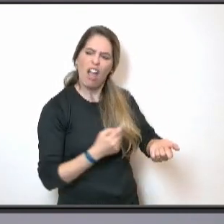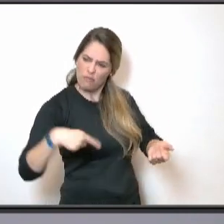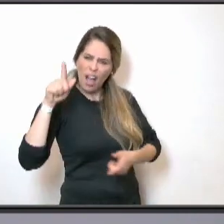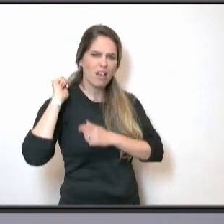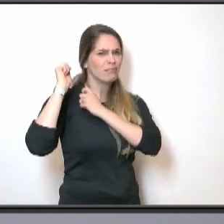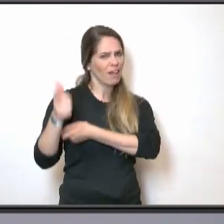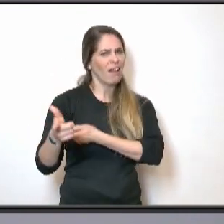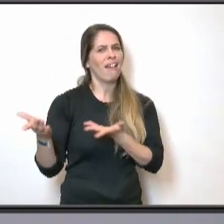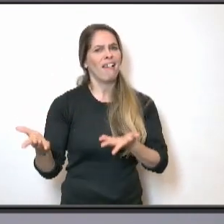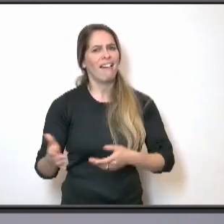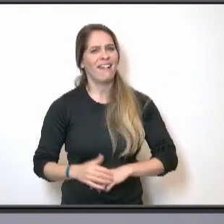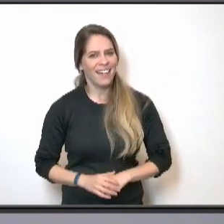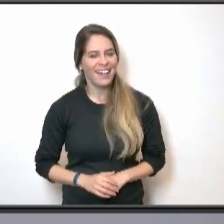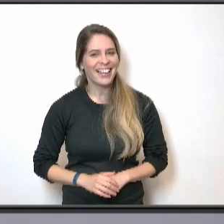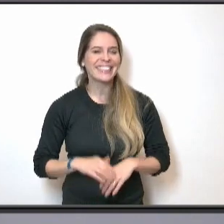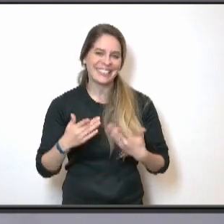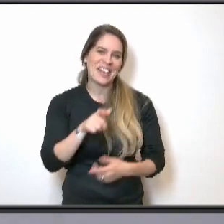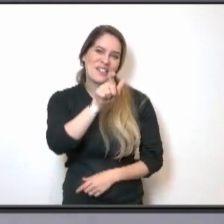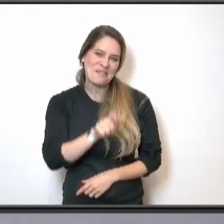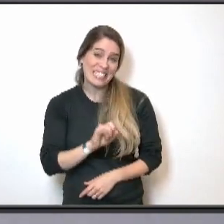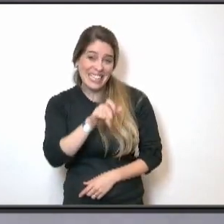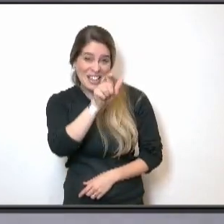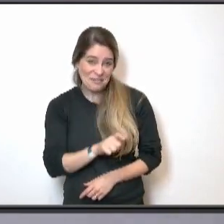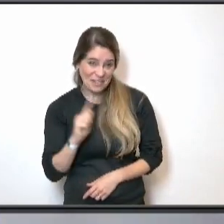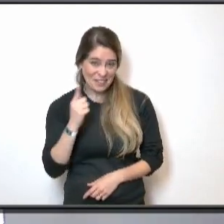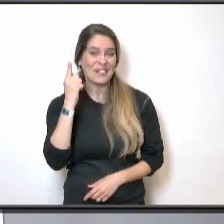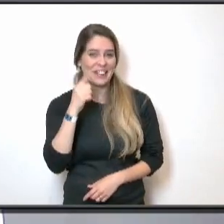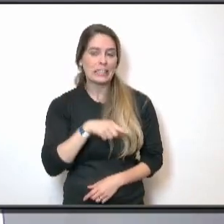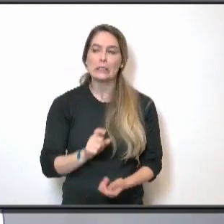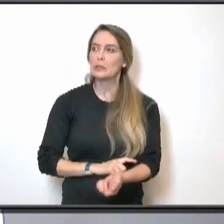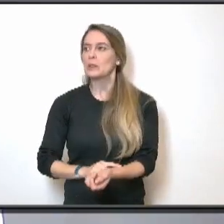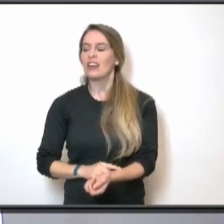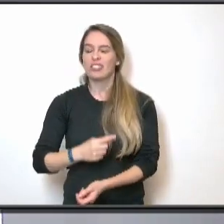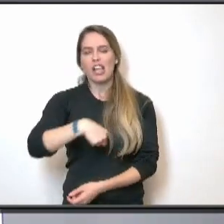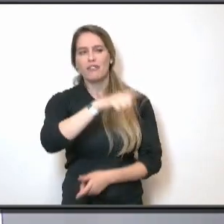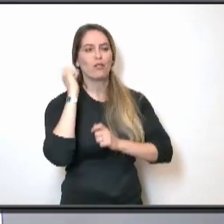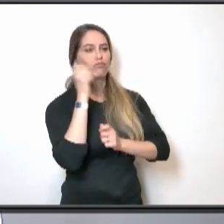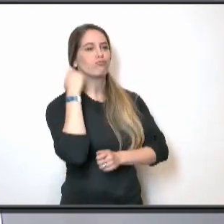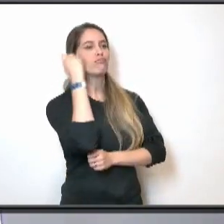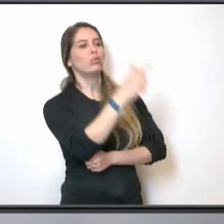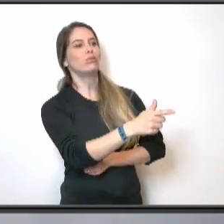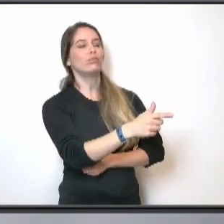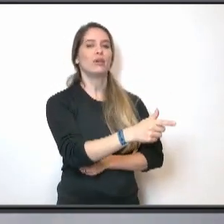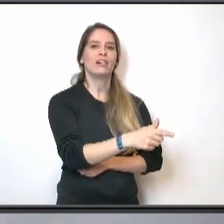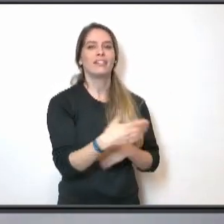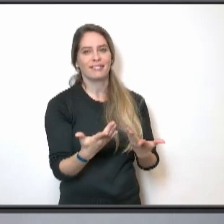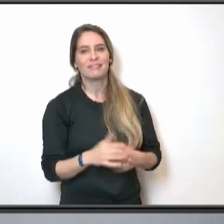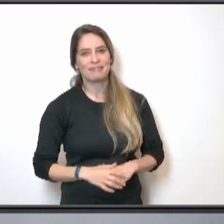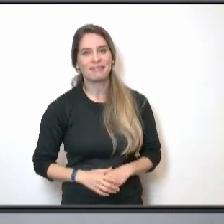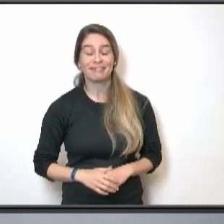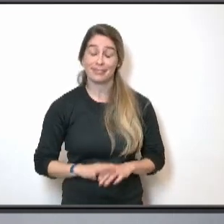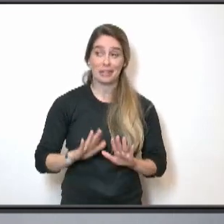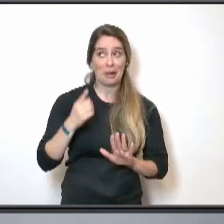pescar. Então, goiano, quando está nervoso, gosta de pescar. Por isso que a indústria da pesca está crescendo tanto, né, pessoal? O povo anda